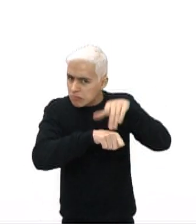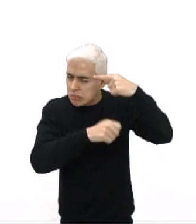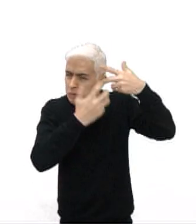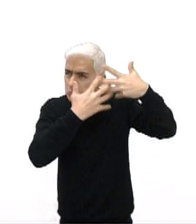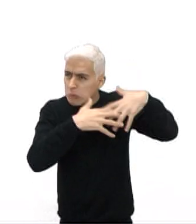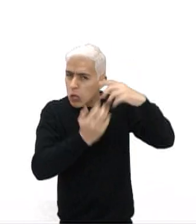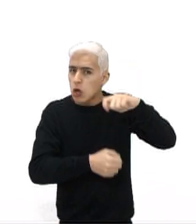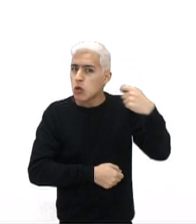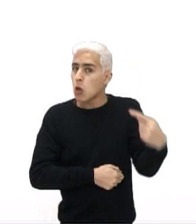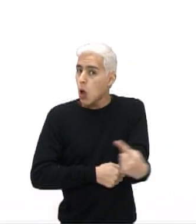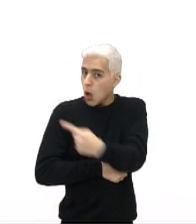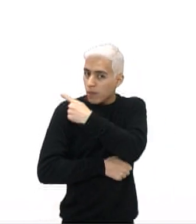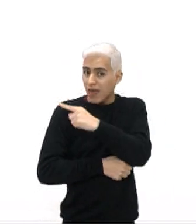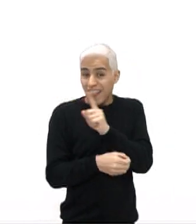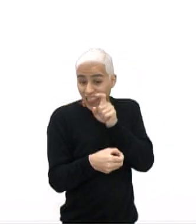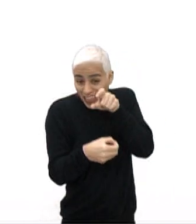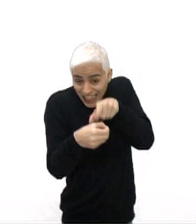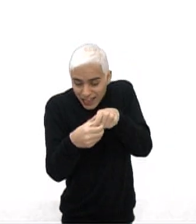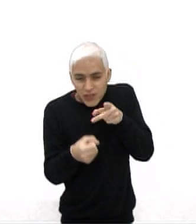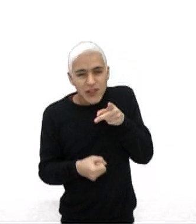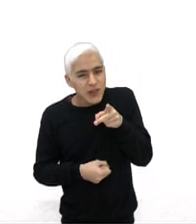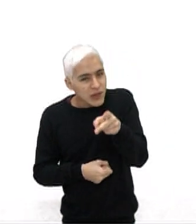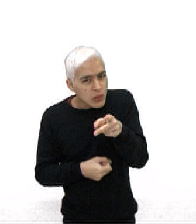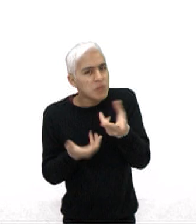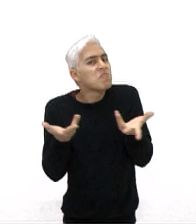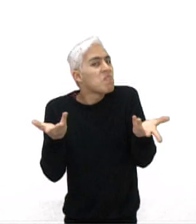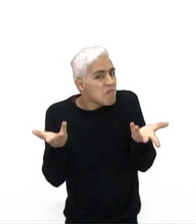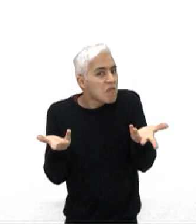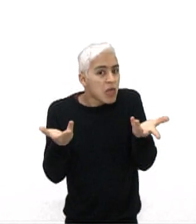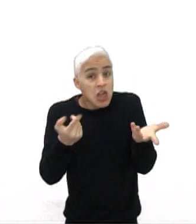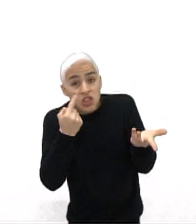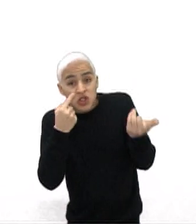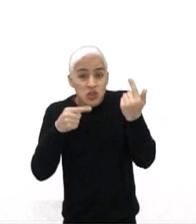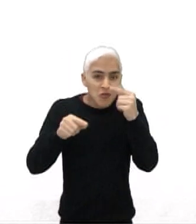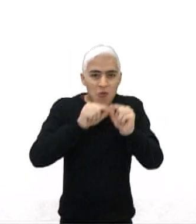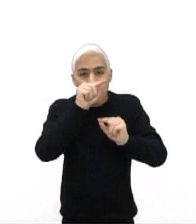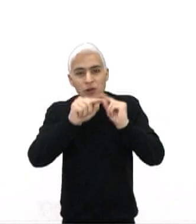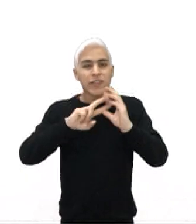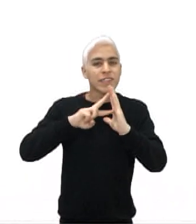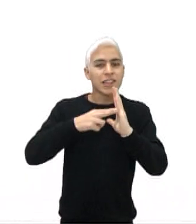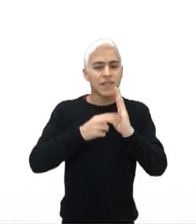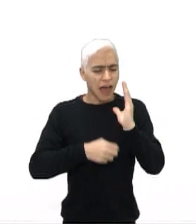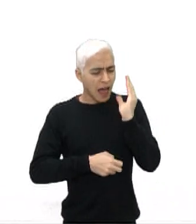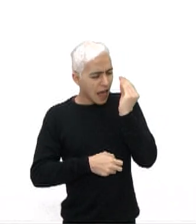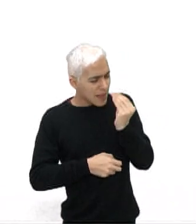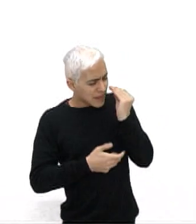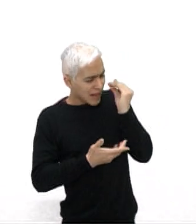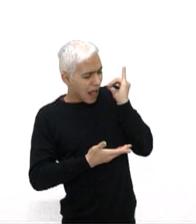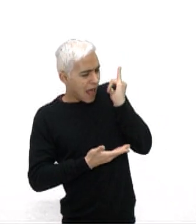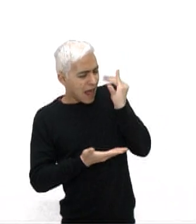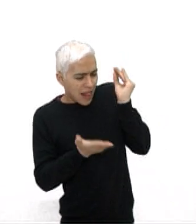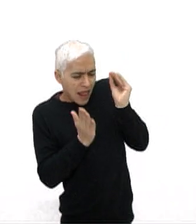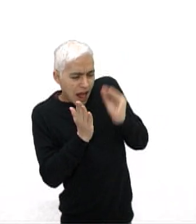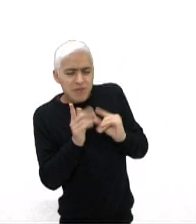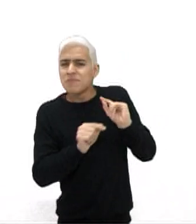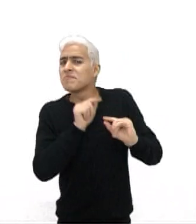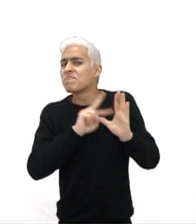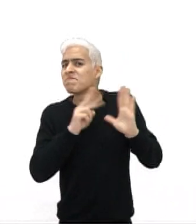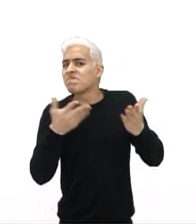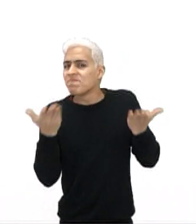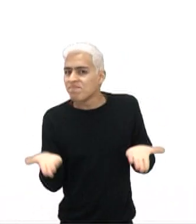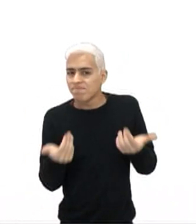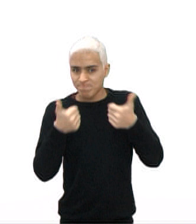respeito delas. Volto para a gente continuar e, afinal, descobrir o que é esse relato de experiência. Um tempinho para